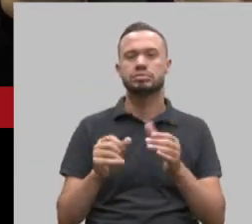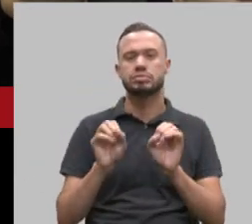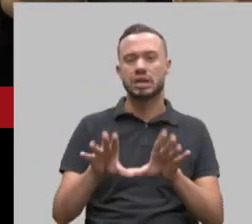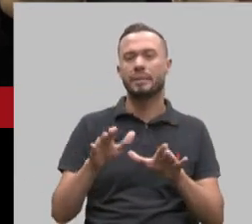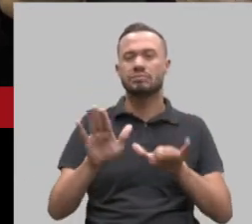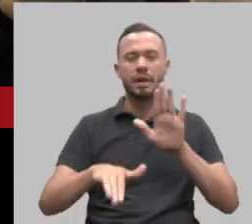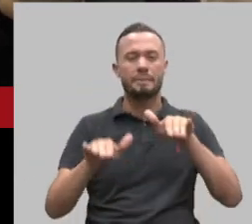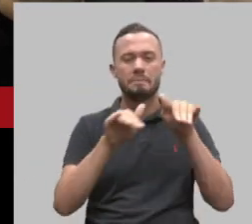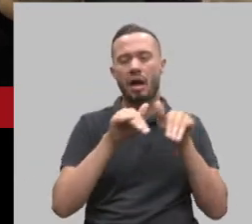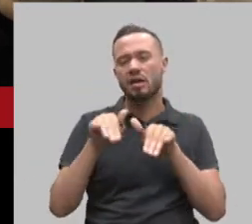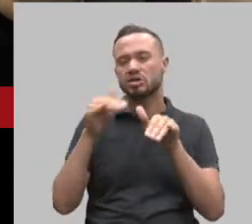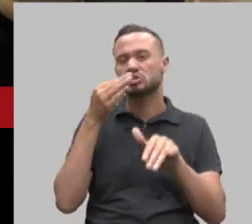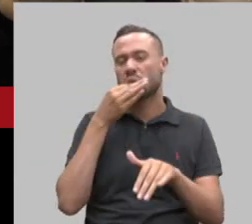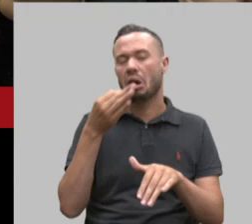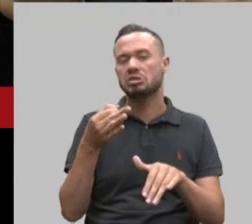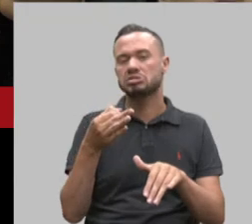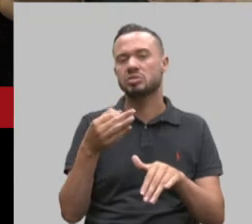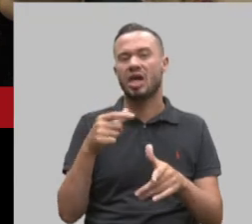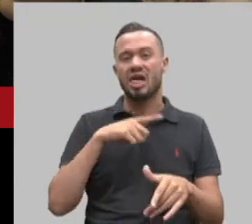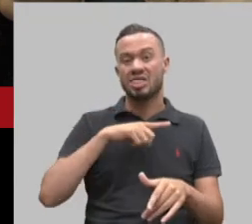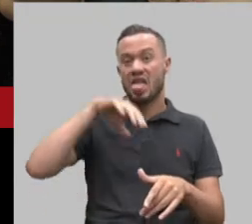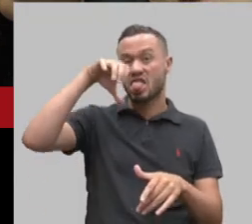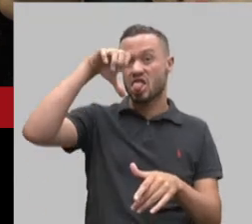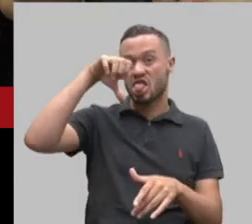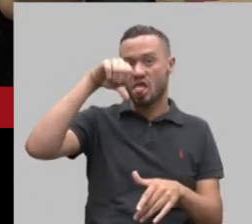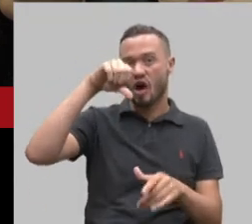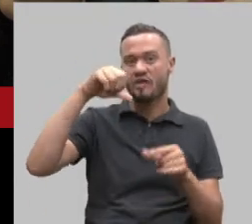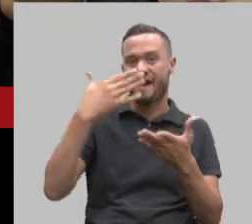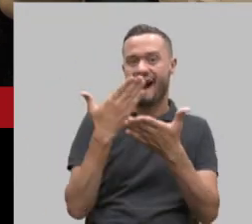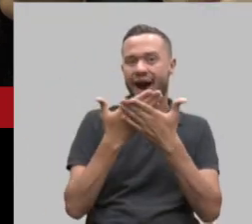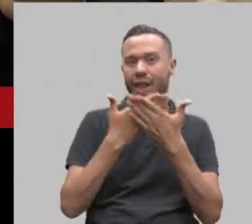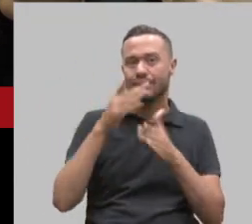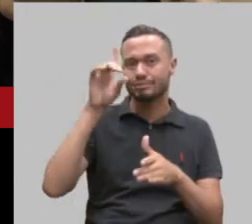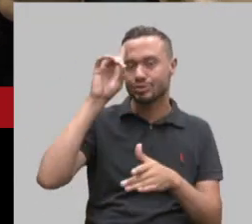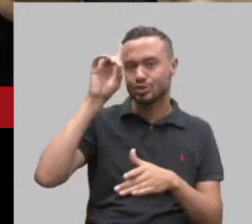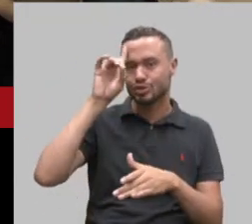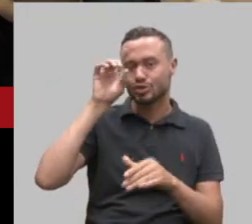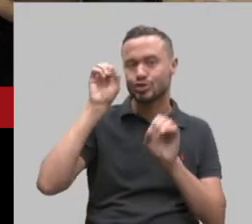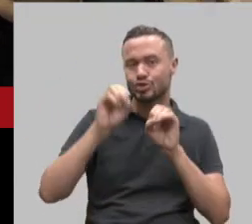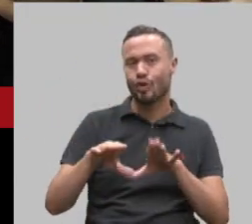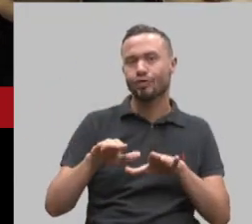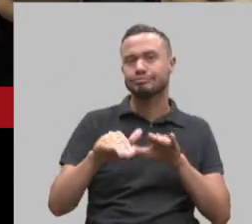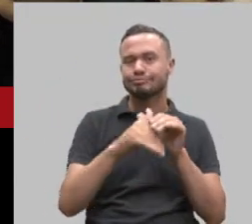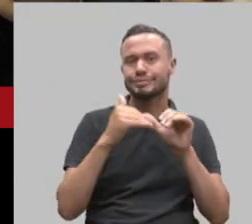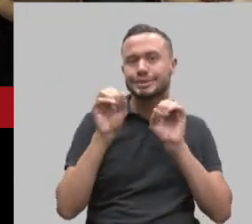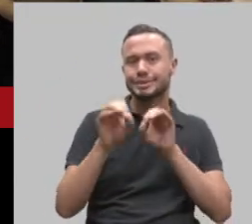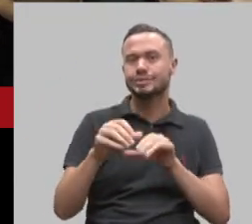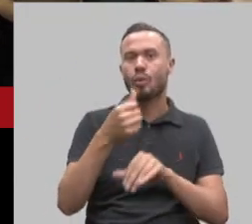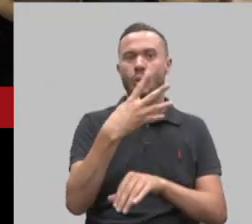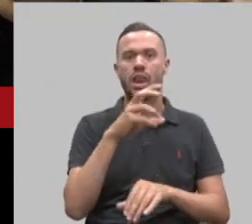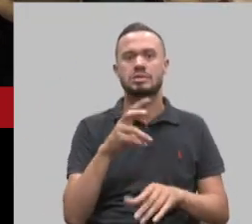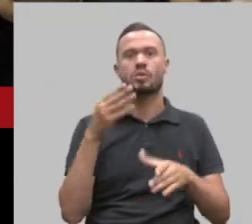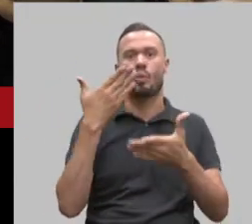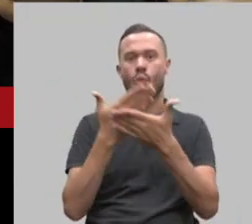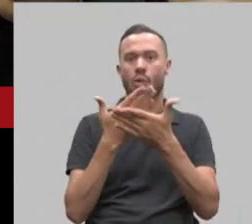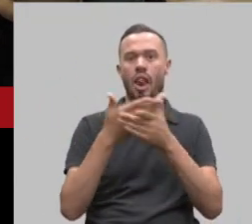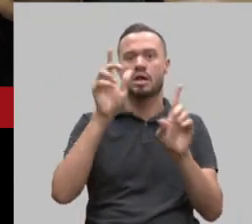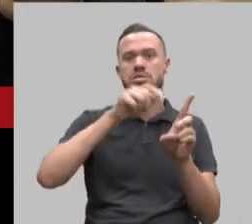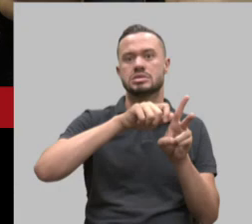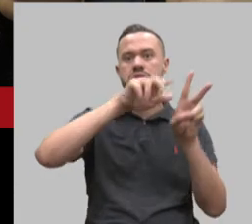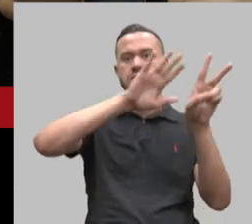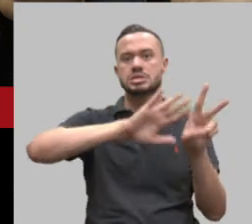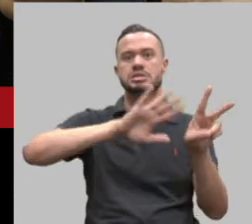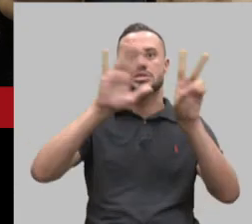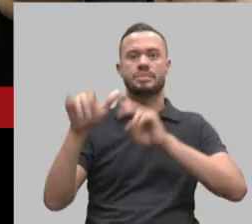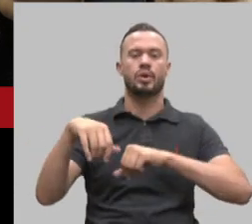média temos nove aulas por dia no novo ensino médio 45 aulas por semana ou seja de duas a quatro